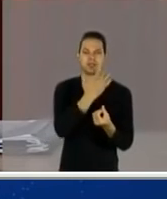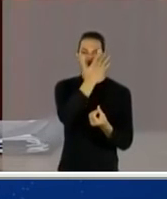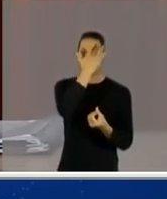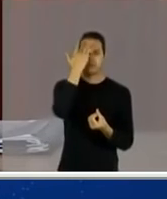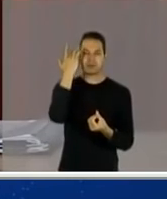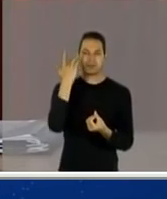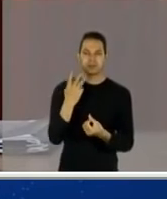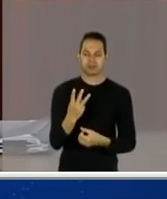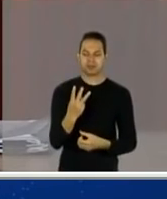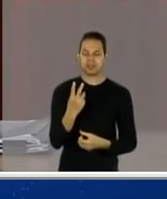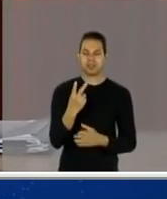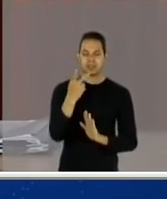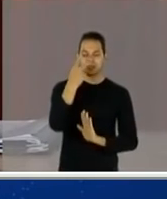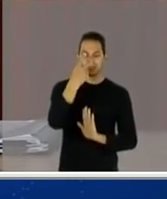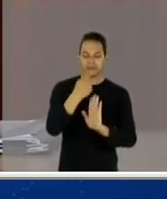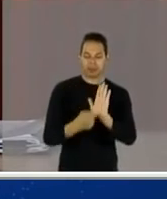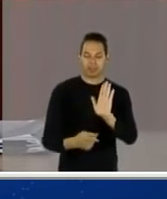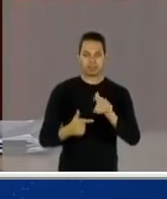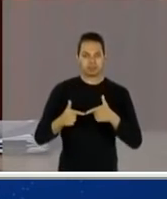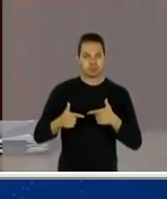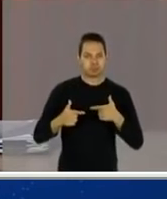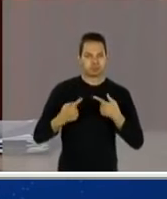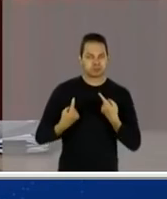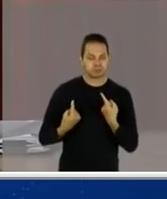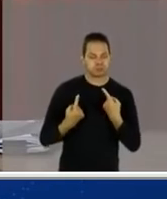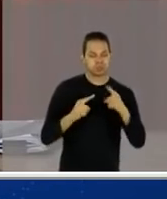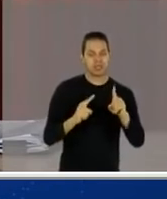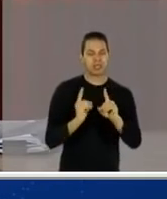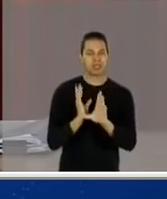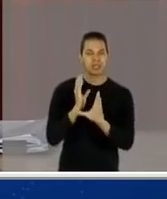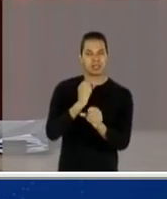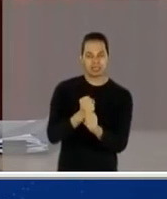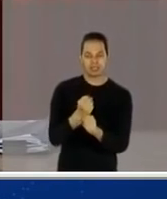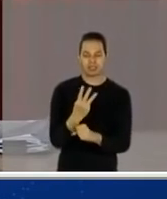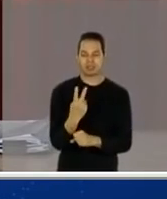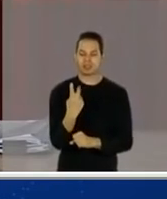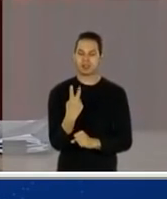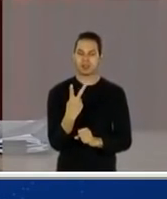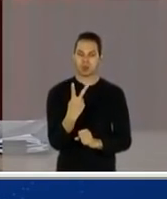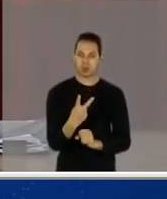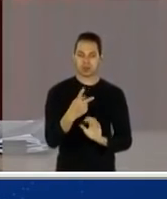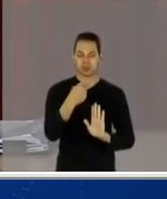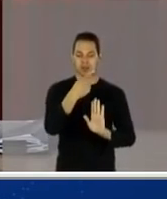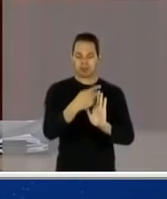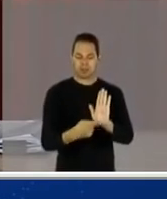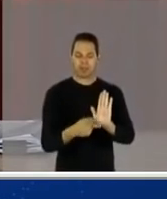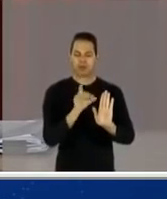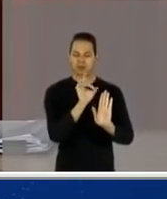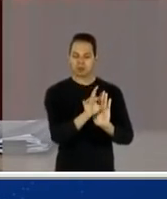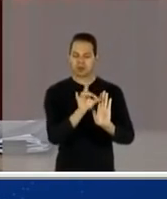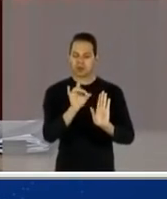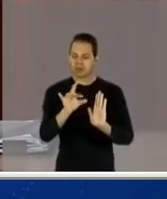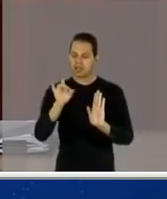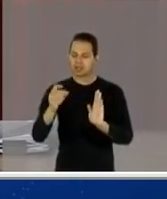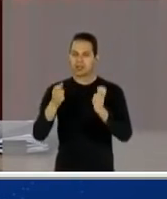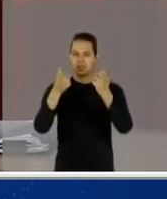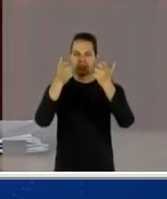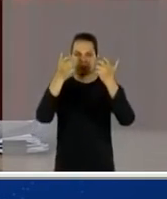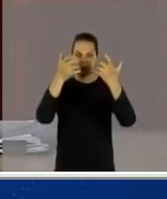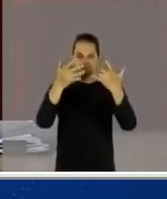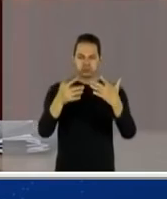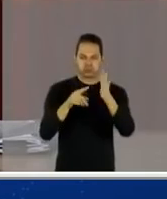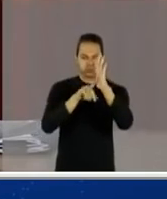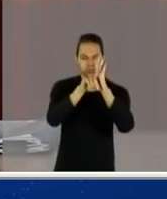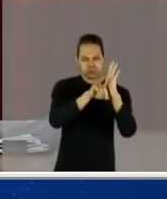ralo de dinheiro ineficiência e injustiça Será que todos os dias não é agressões a nossa